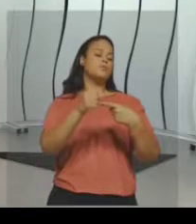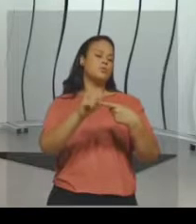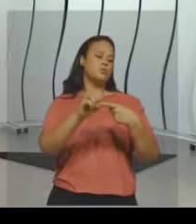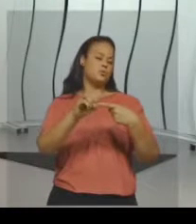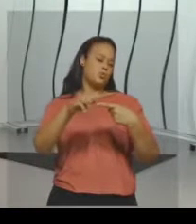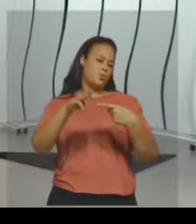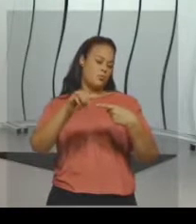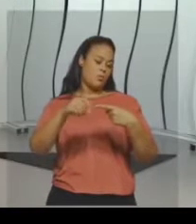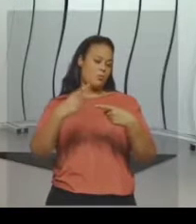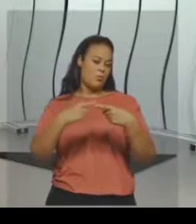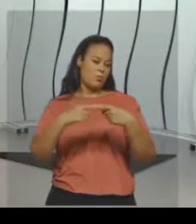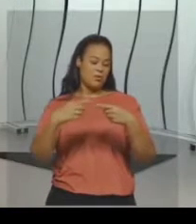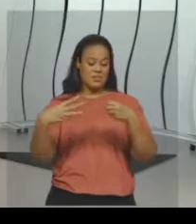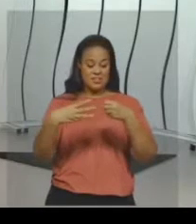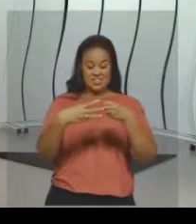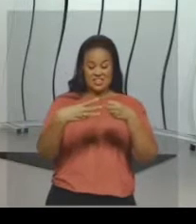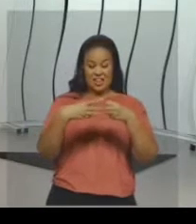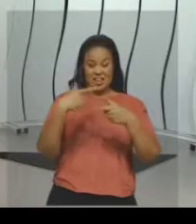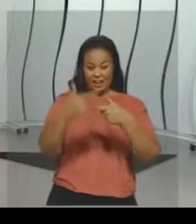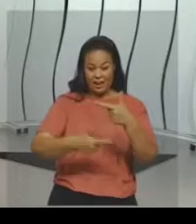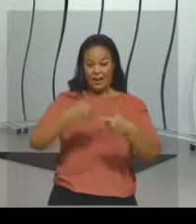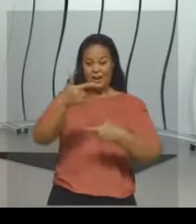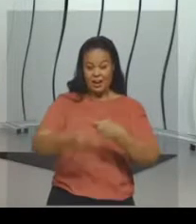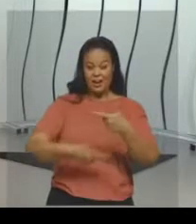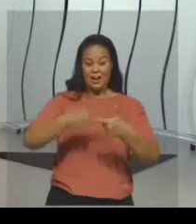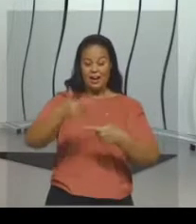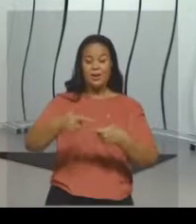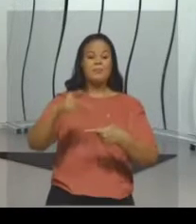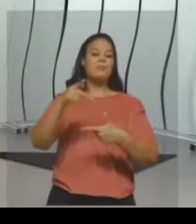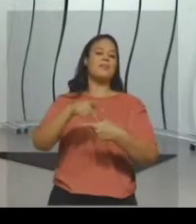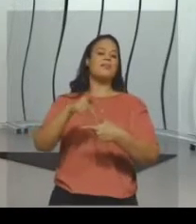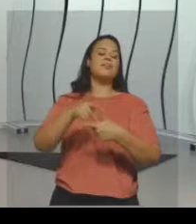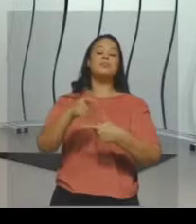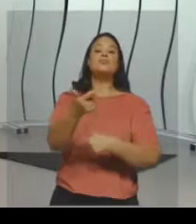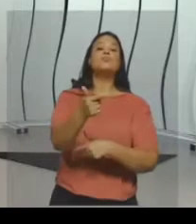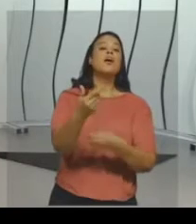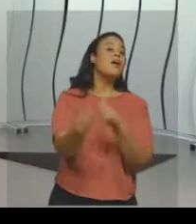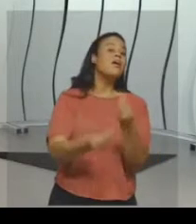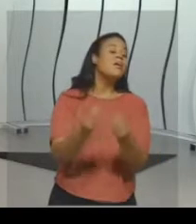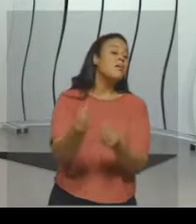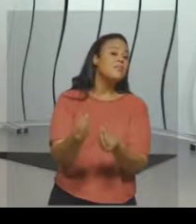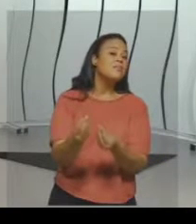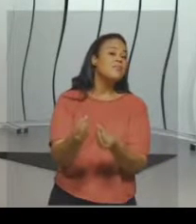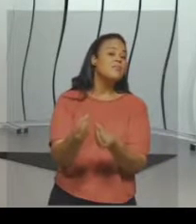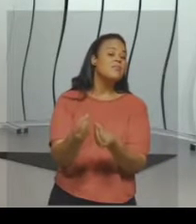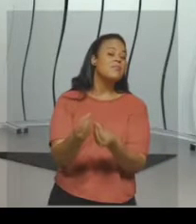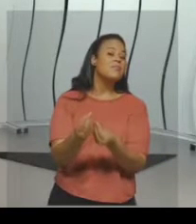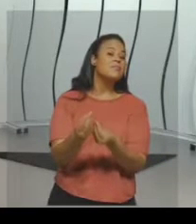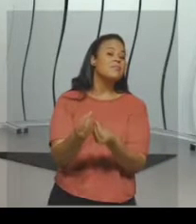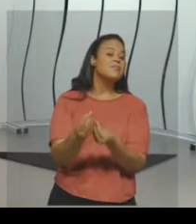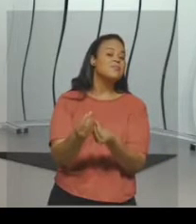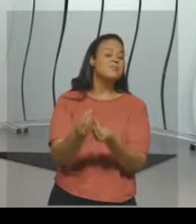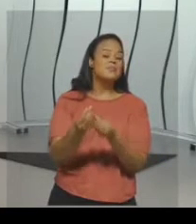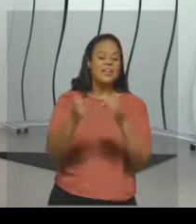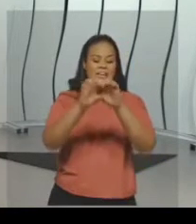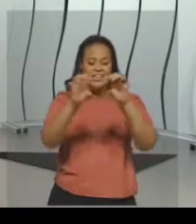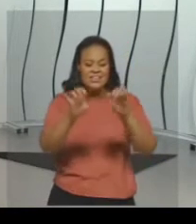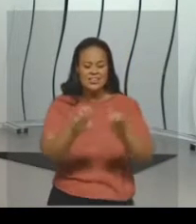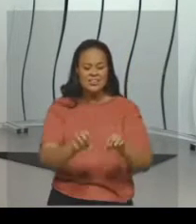nenhuma célula é capaz de produzir proteínas. E sem proteínas não tem como fazer a estrutura